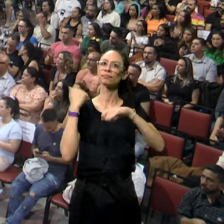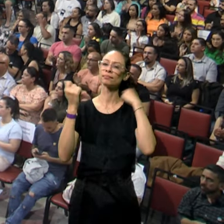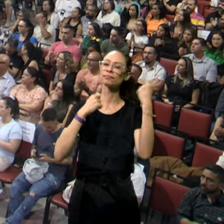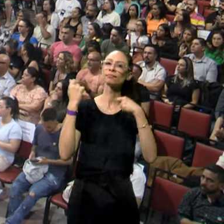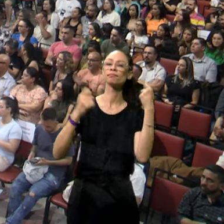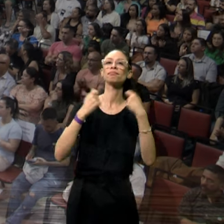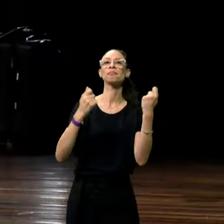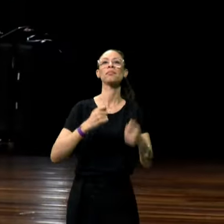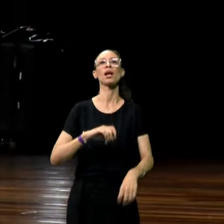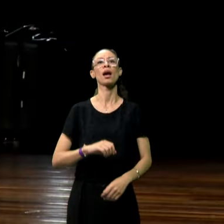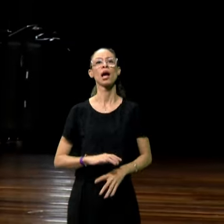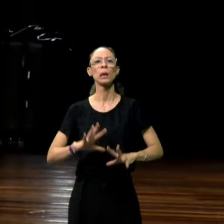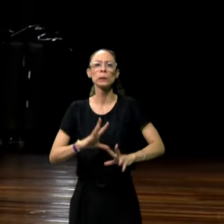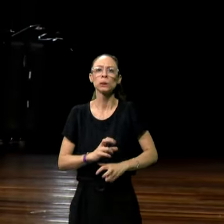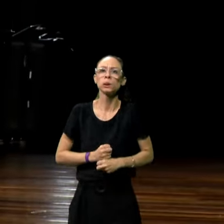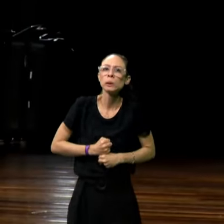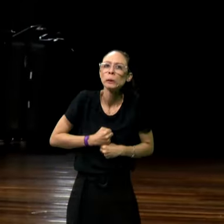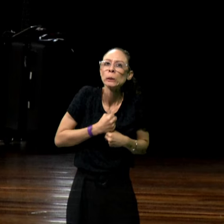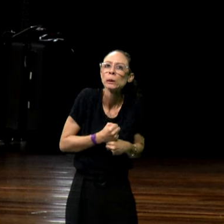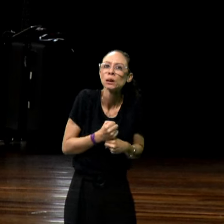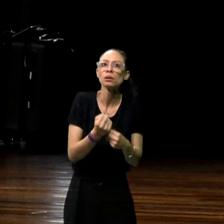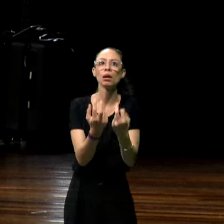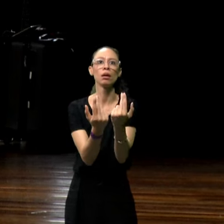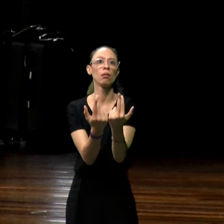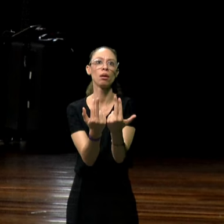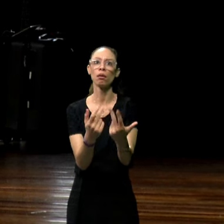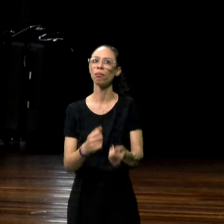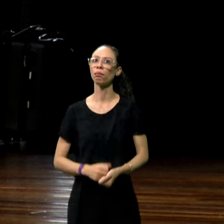É o mesmo esforço.